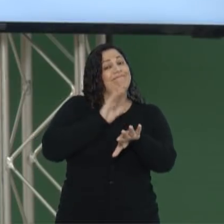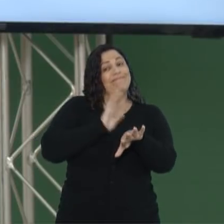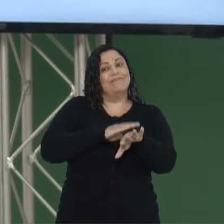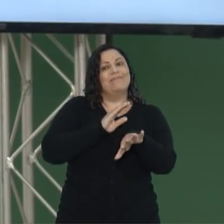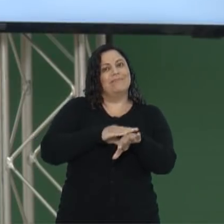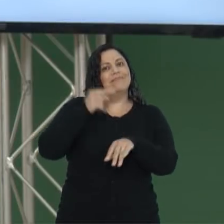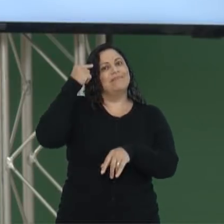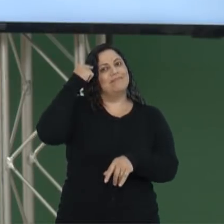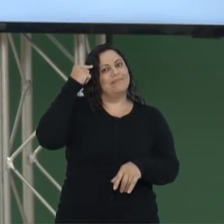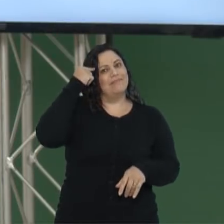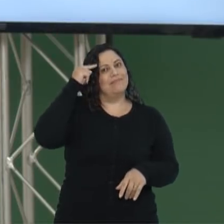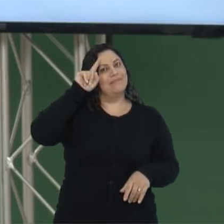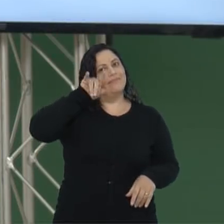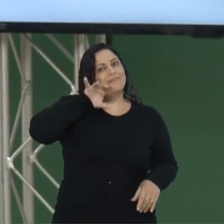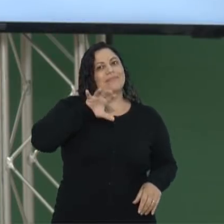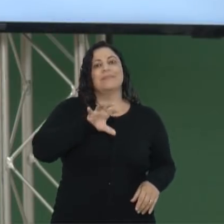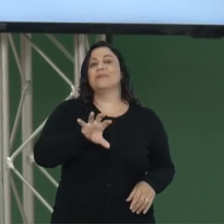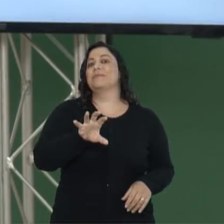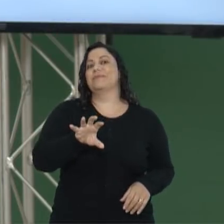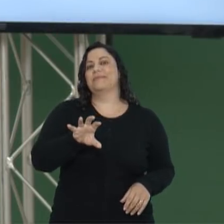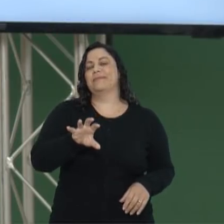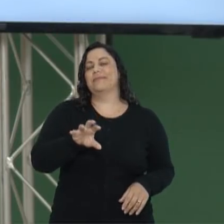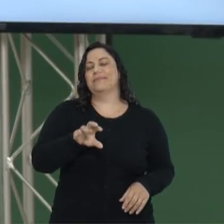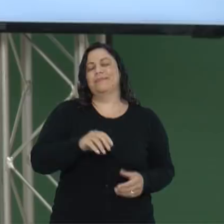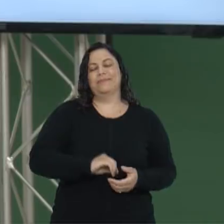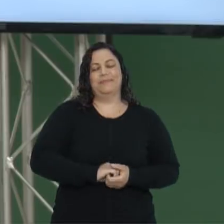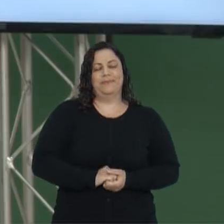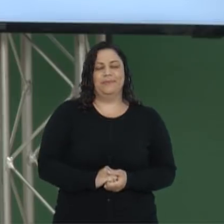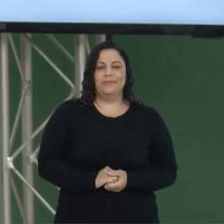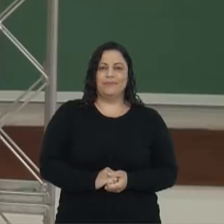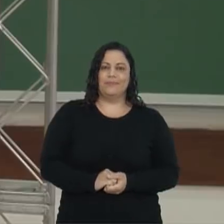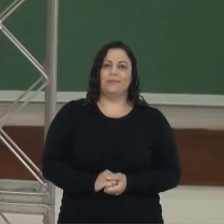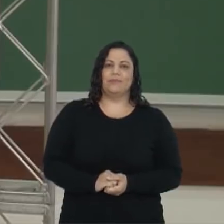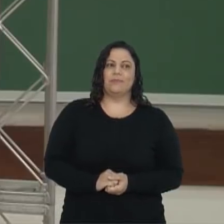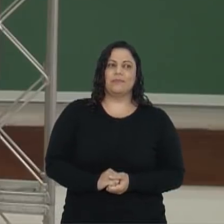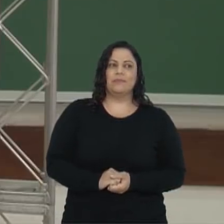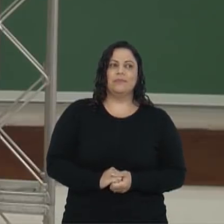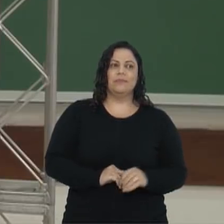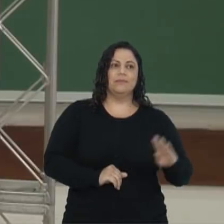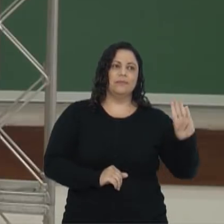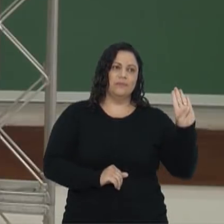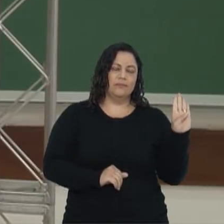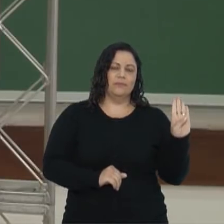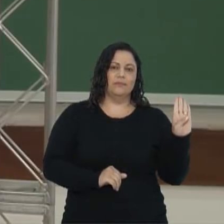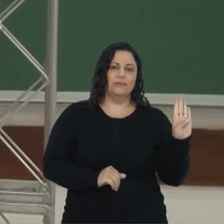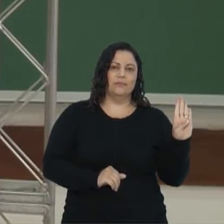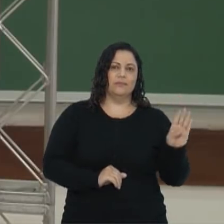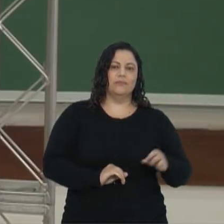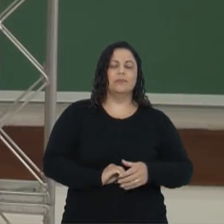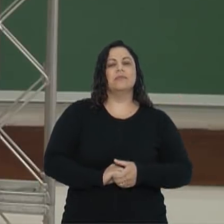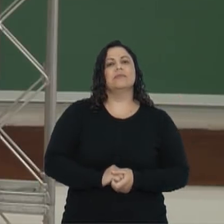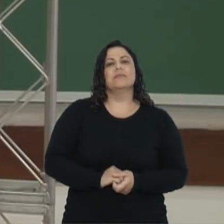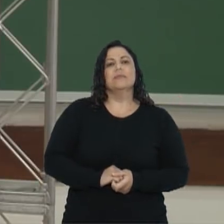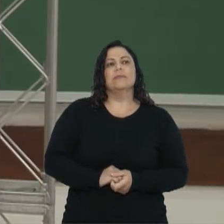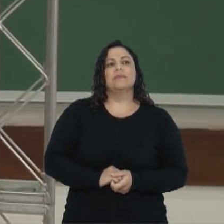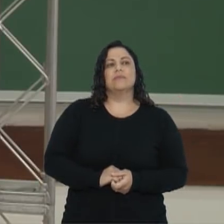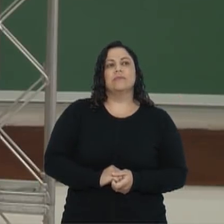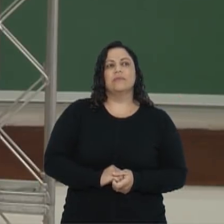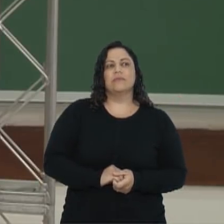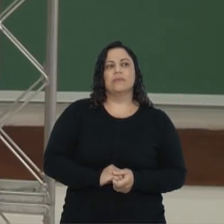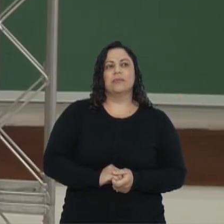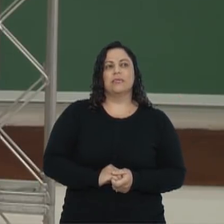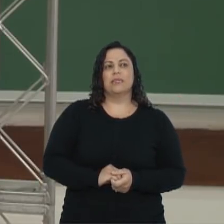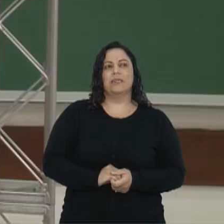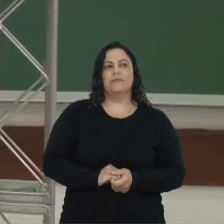sobre isso. Mas, infelizmente, não é assim, tá? Na letra B, a gente tem a ideia que a professora perguntou, que